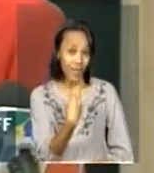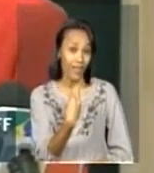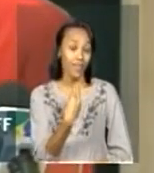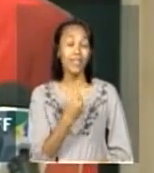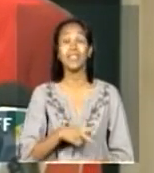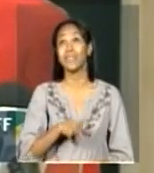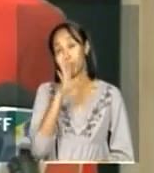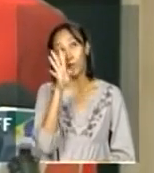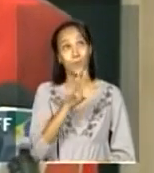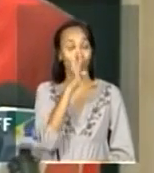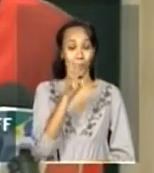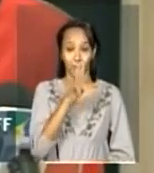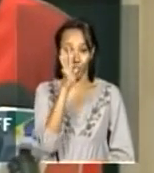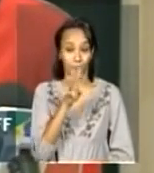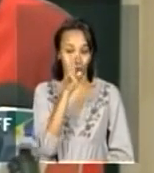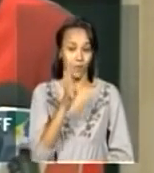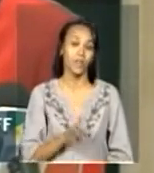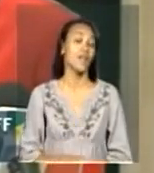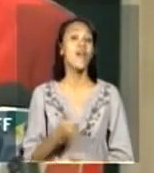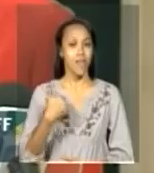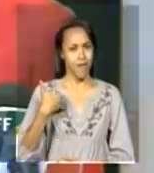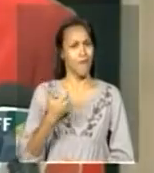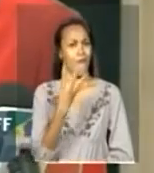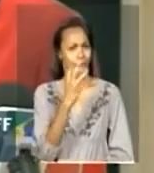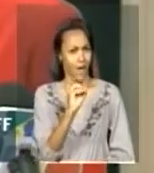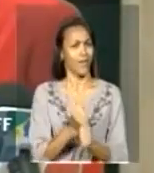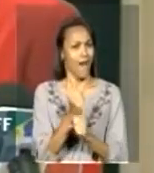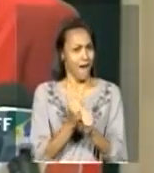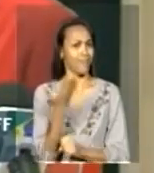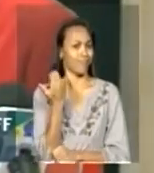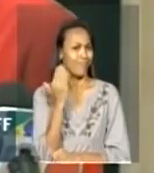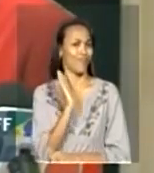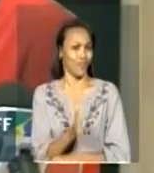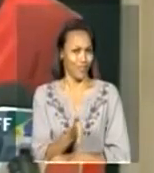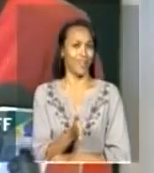é absurdo. Olha, até 40 anos atrás,